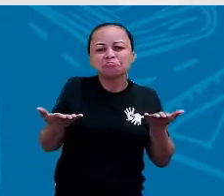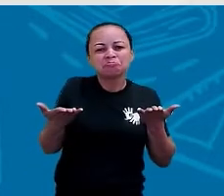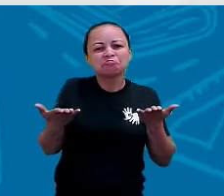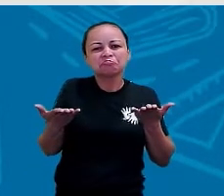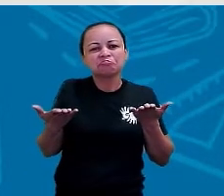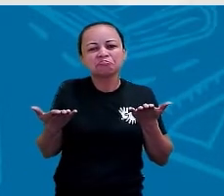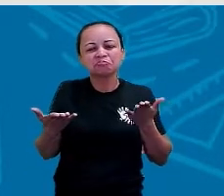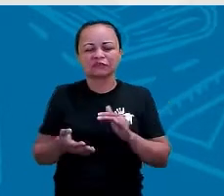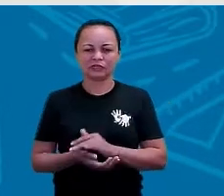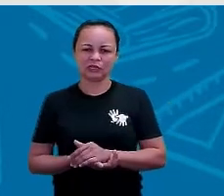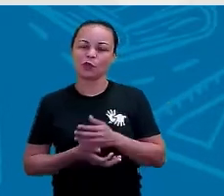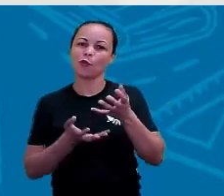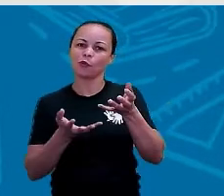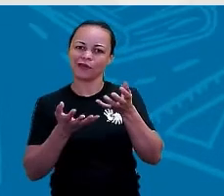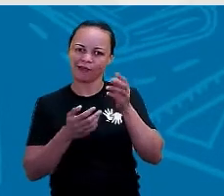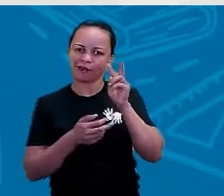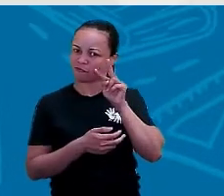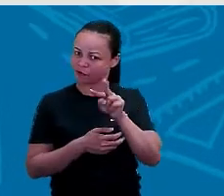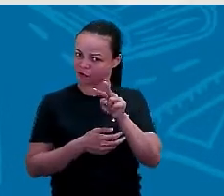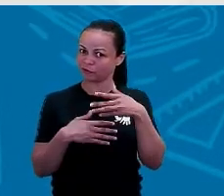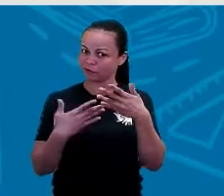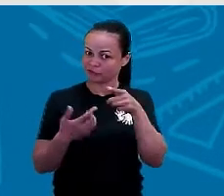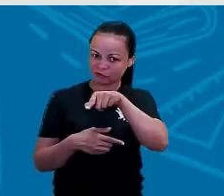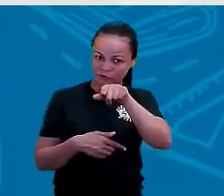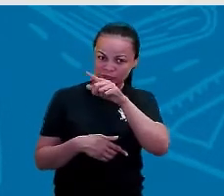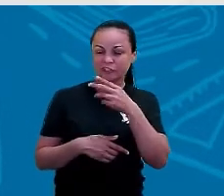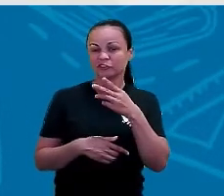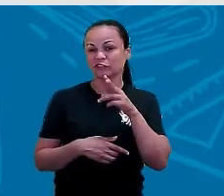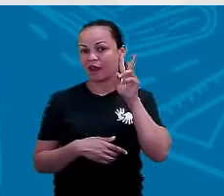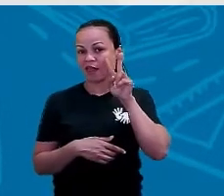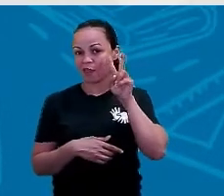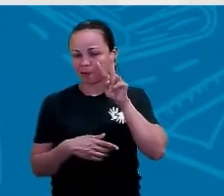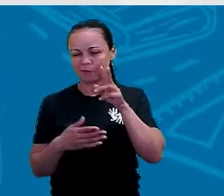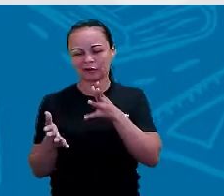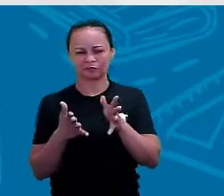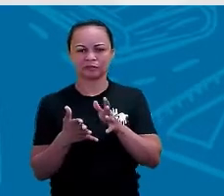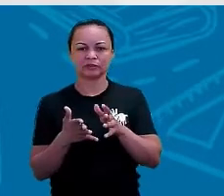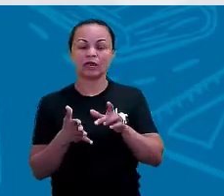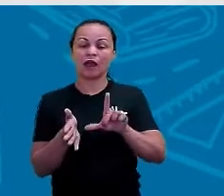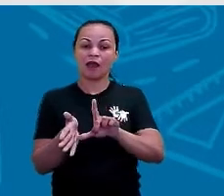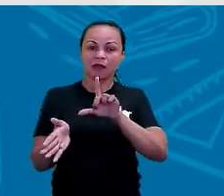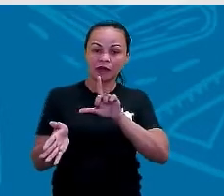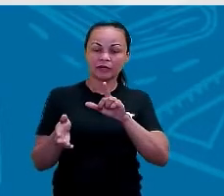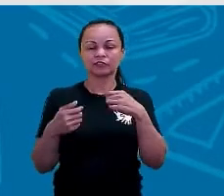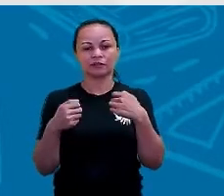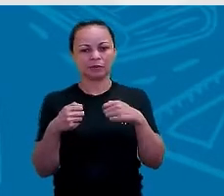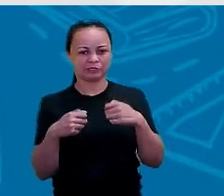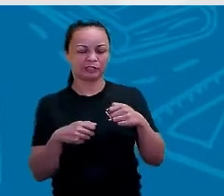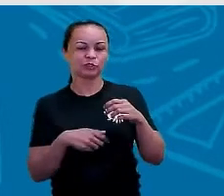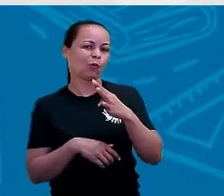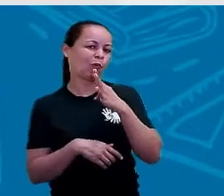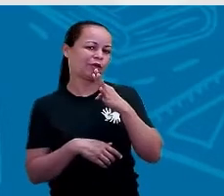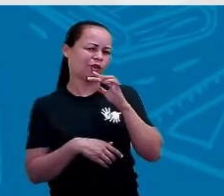Quero ver, mas antes disso, a gente vai conhecer um pouquinho mais sobre o autor do poema.